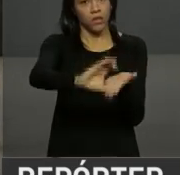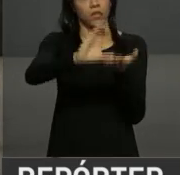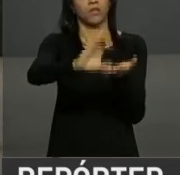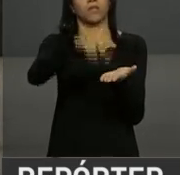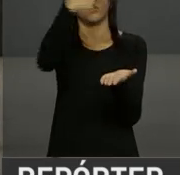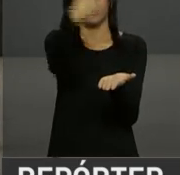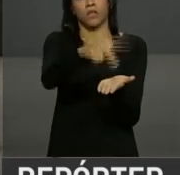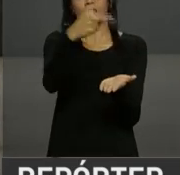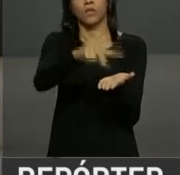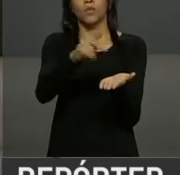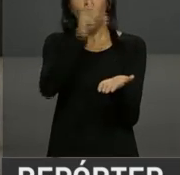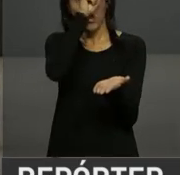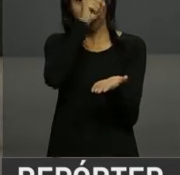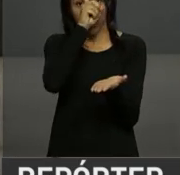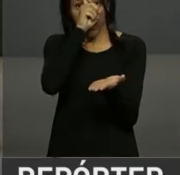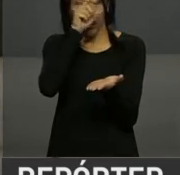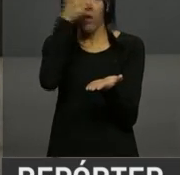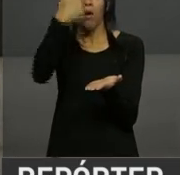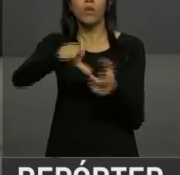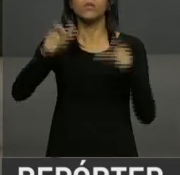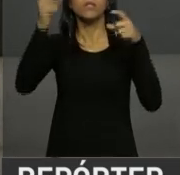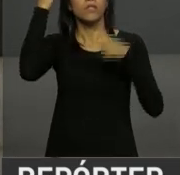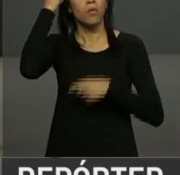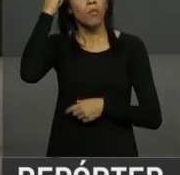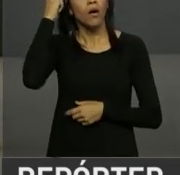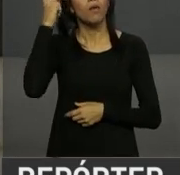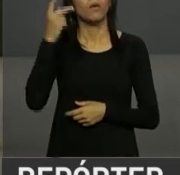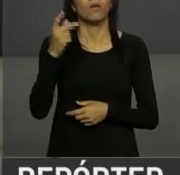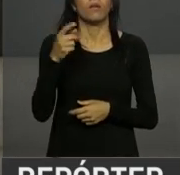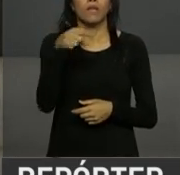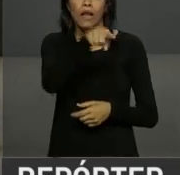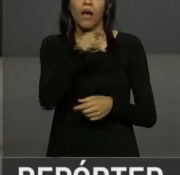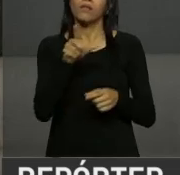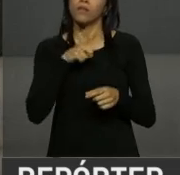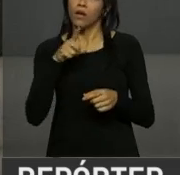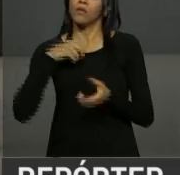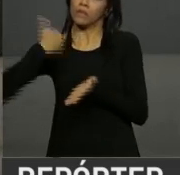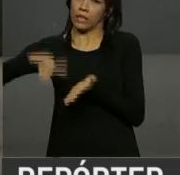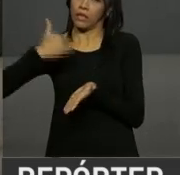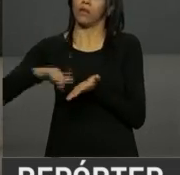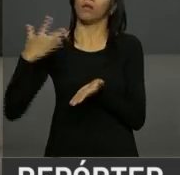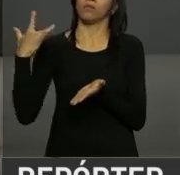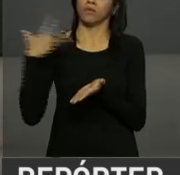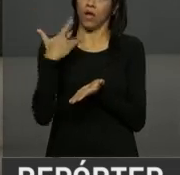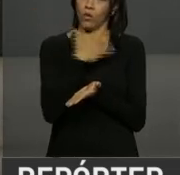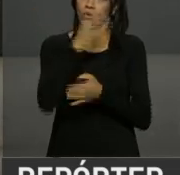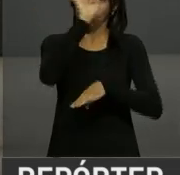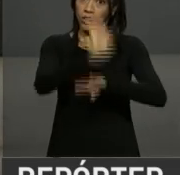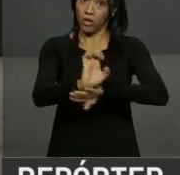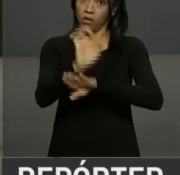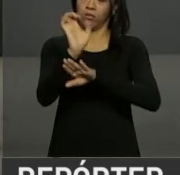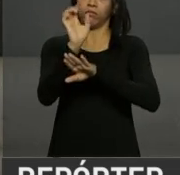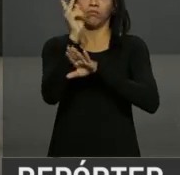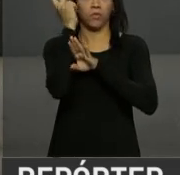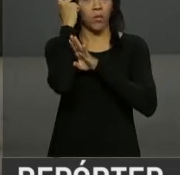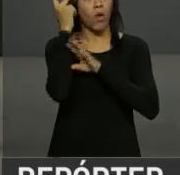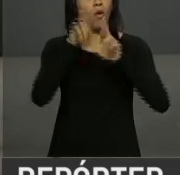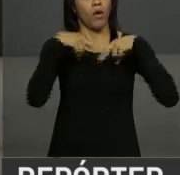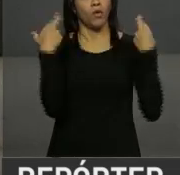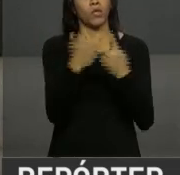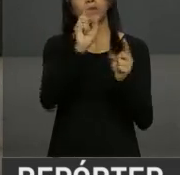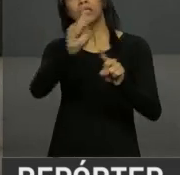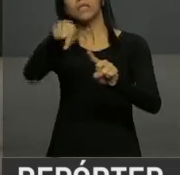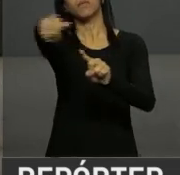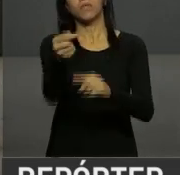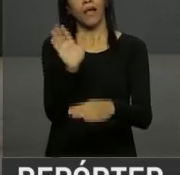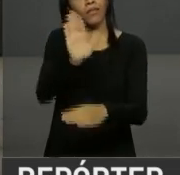Paulo. Também participa desse encontro o secretário de Saúde do Estado de São Paulo, Davi Wippe. E hoje, na parte da tarde, acontece a